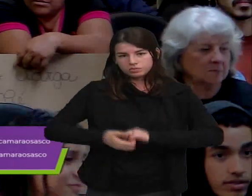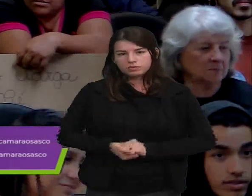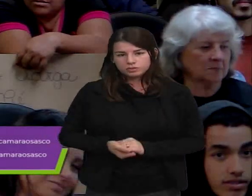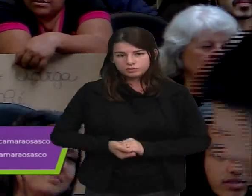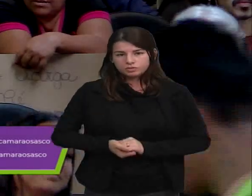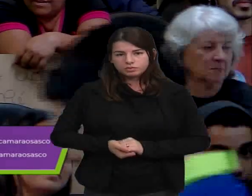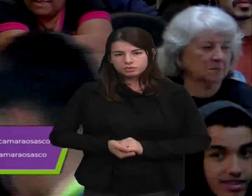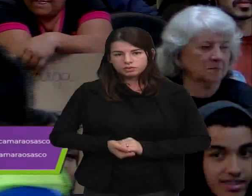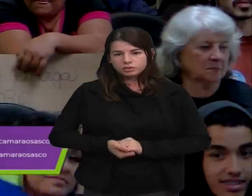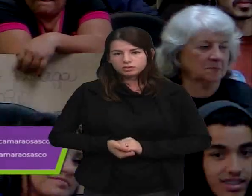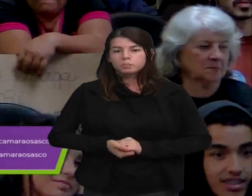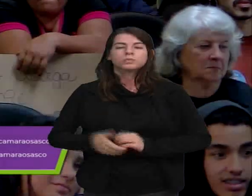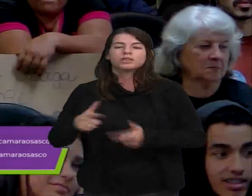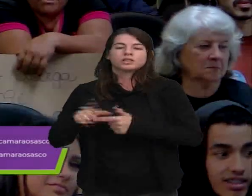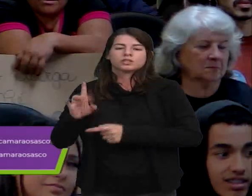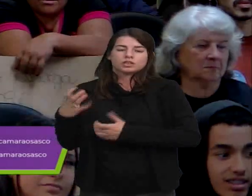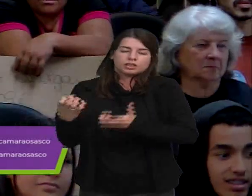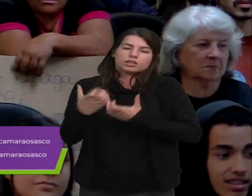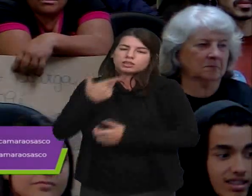ganhar dinheiro.